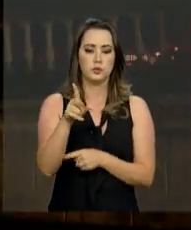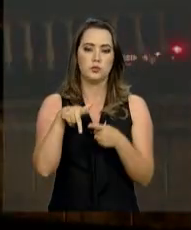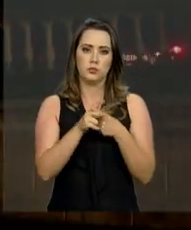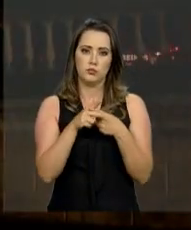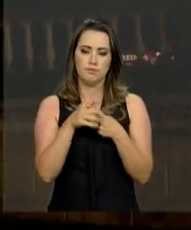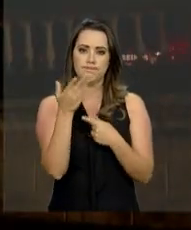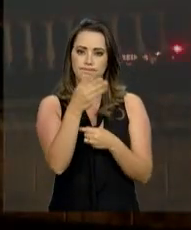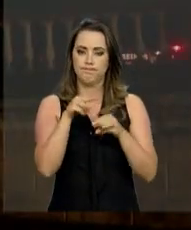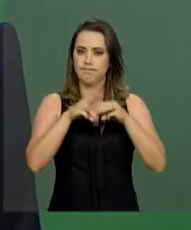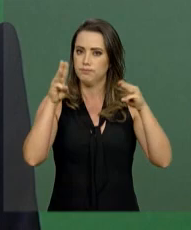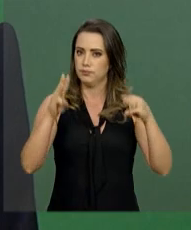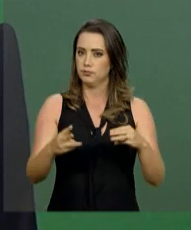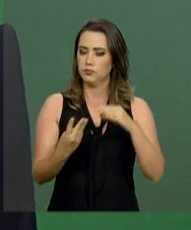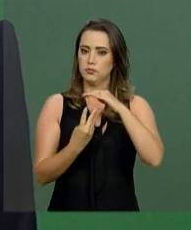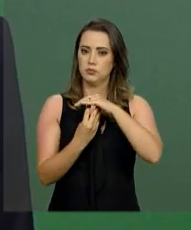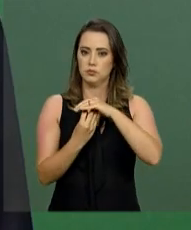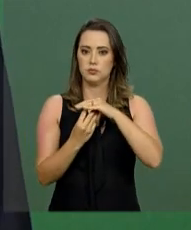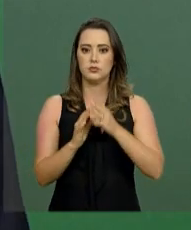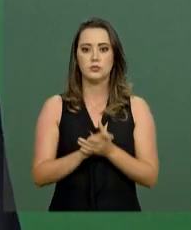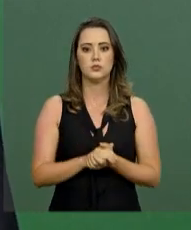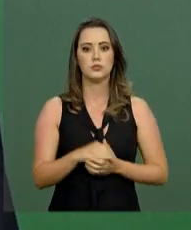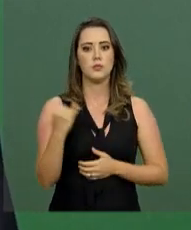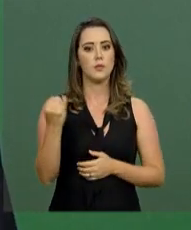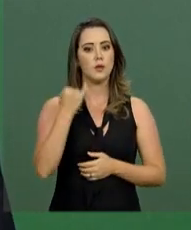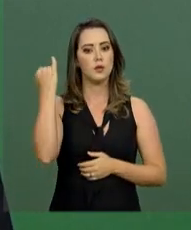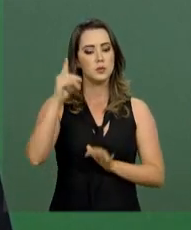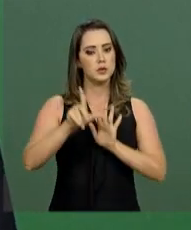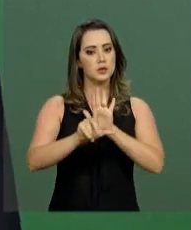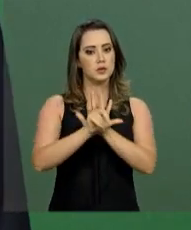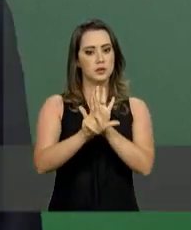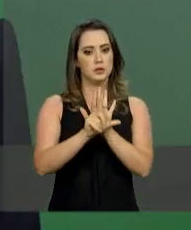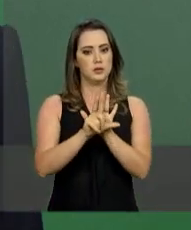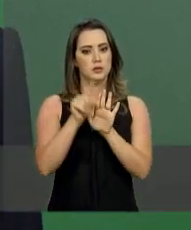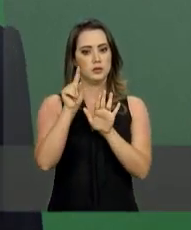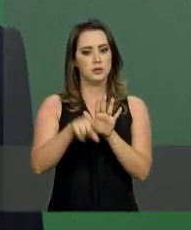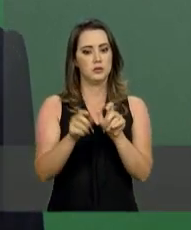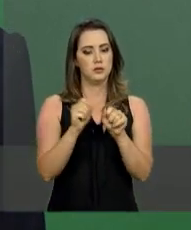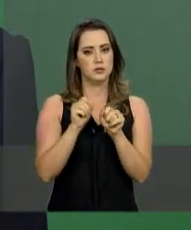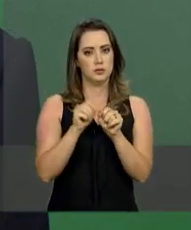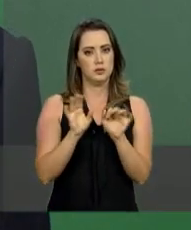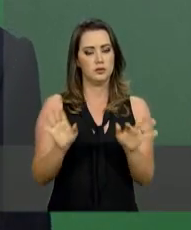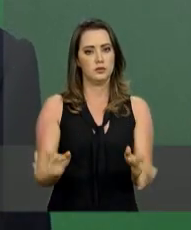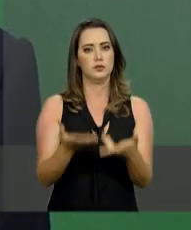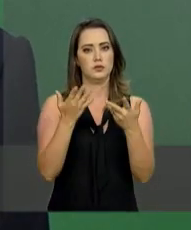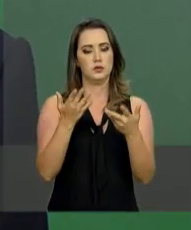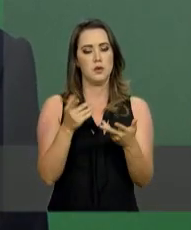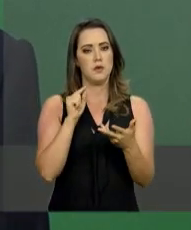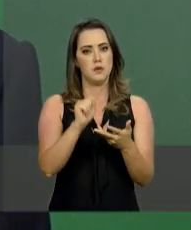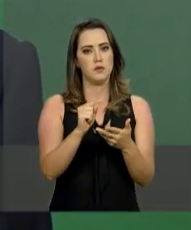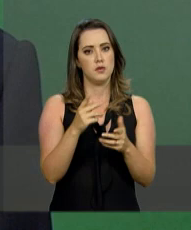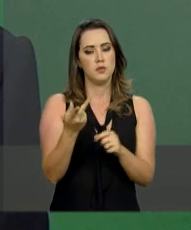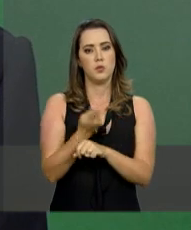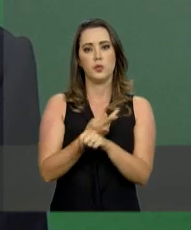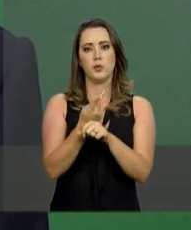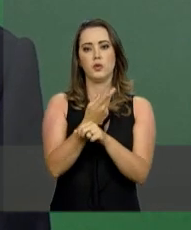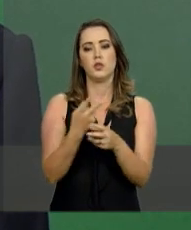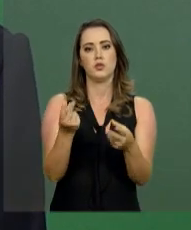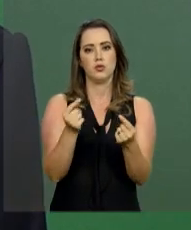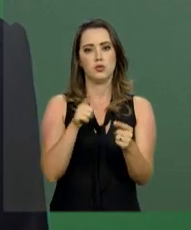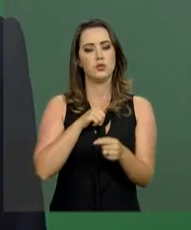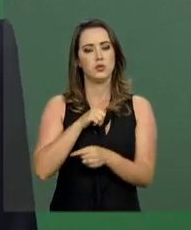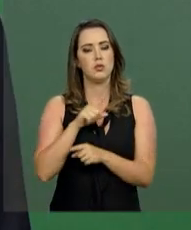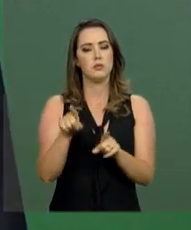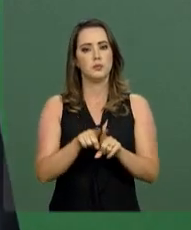do museu nacional a importância da legislação é que ao fazermos a mobilização por busca de recursos também